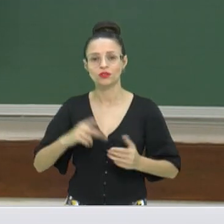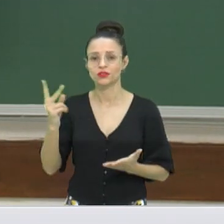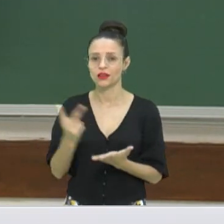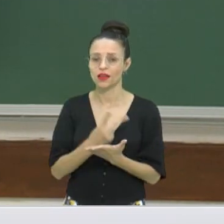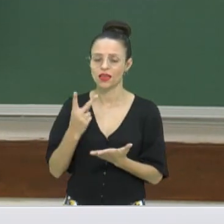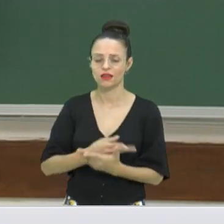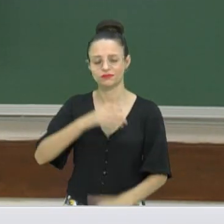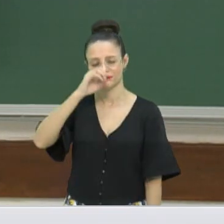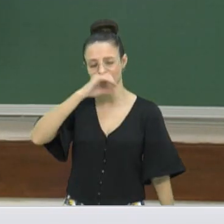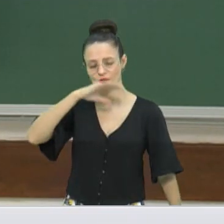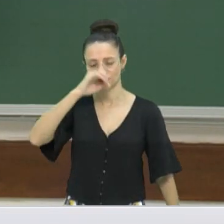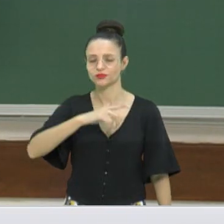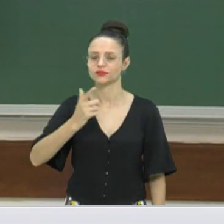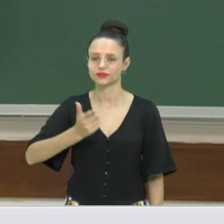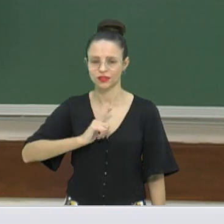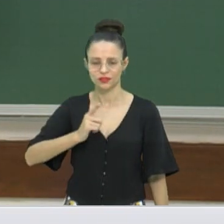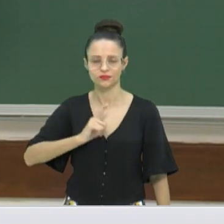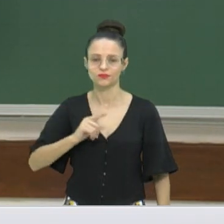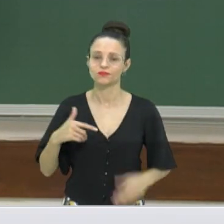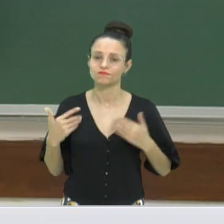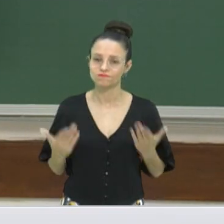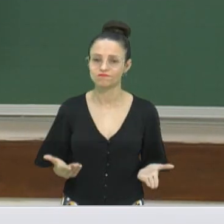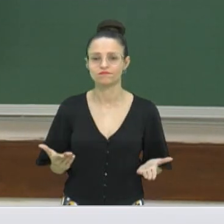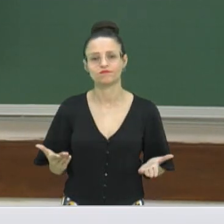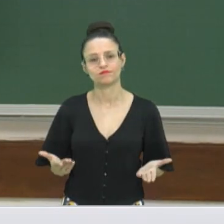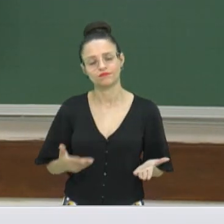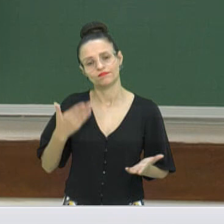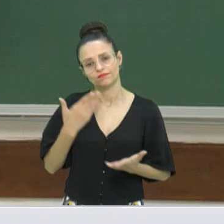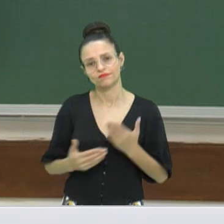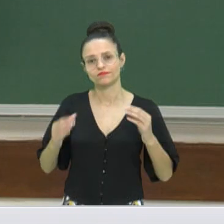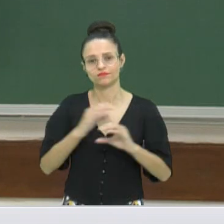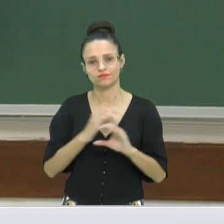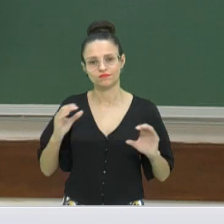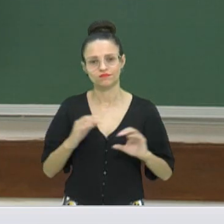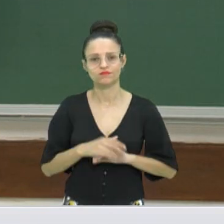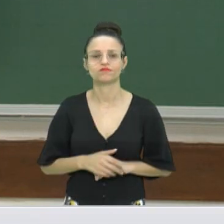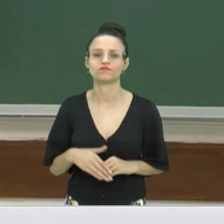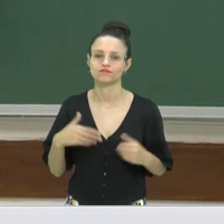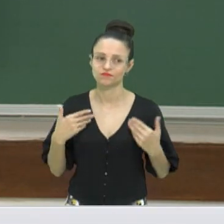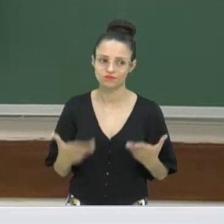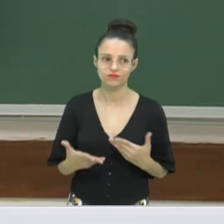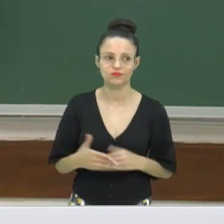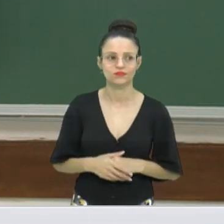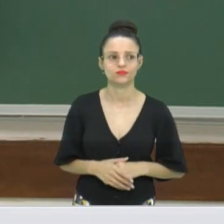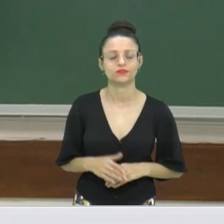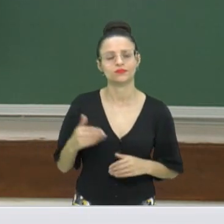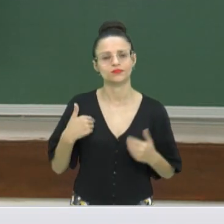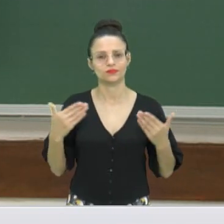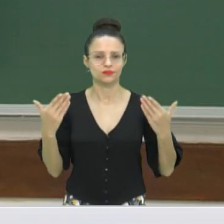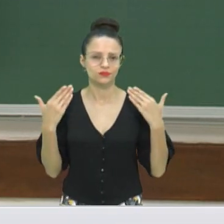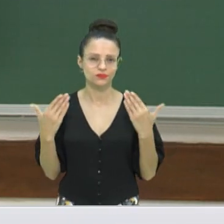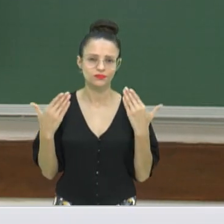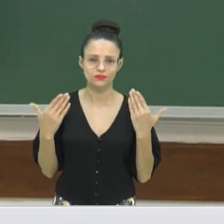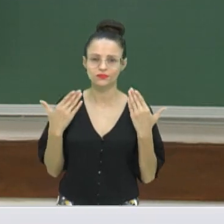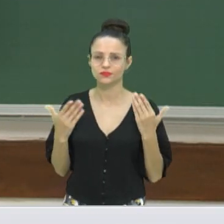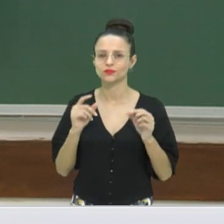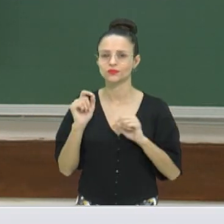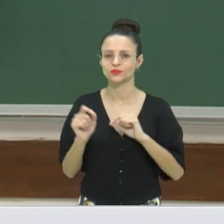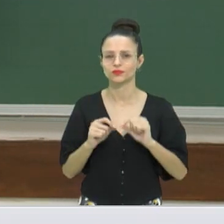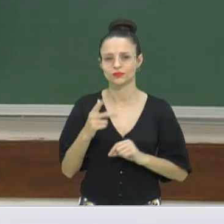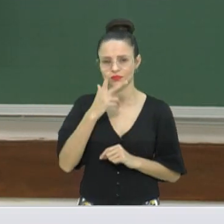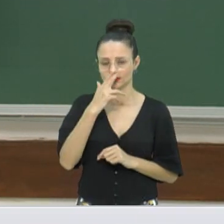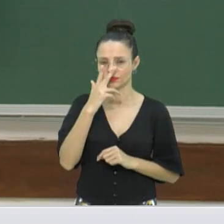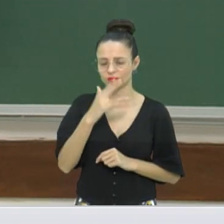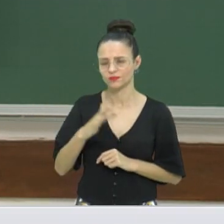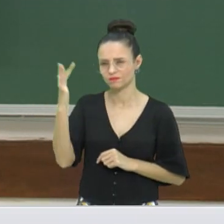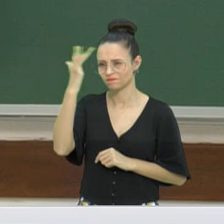erros grosseiros. E isso perde credibilidade. Pois é. Mas eu fiquei em dúvida, professora, porque eu acho